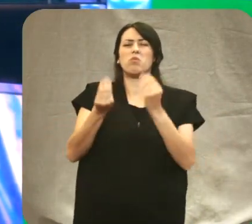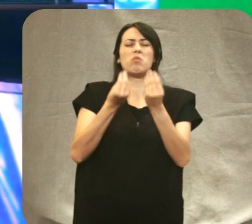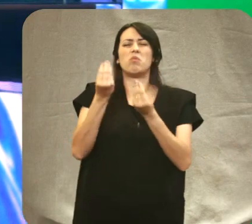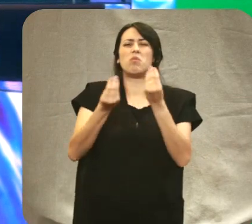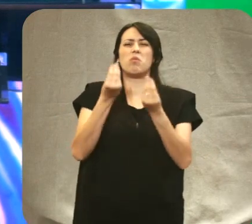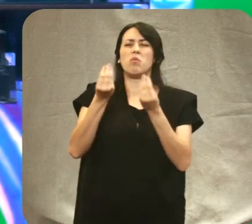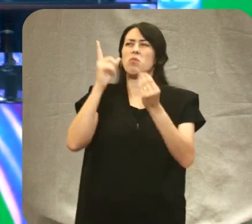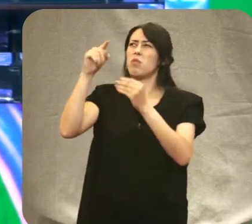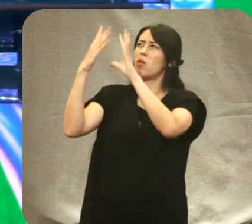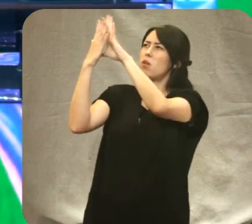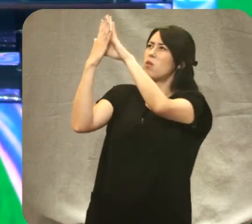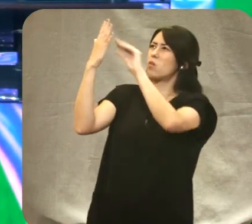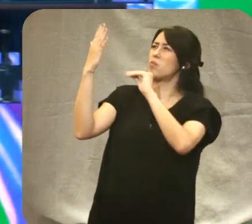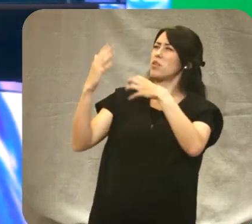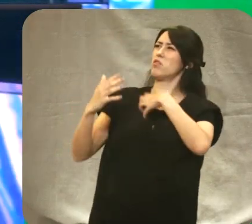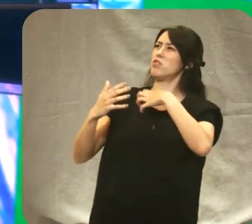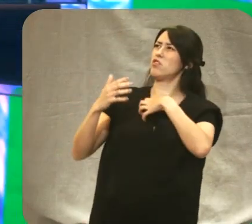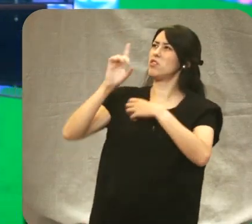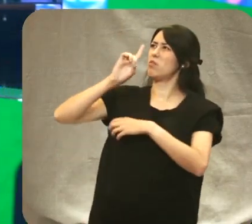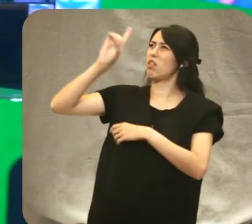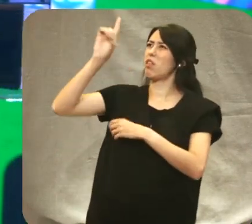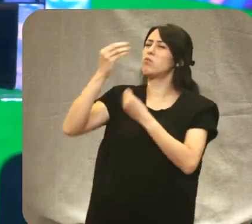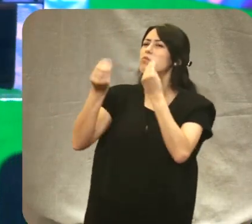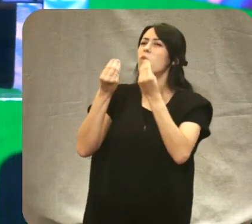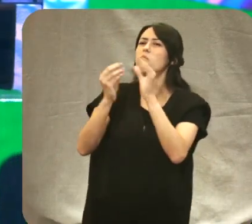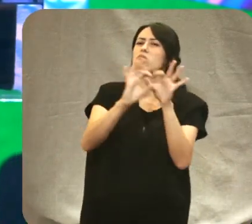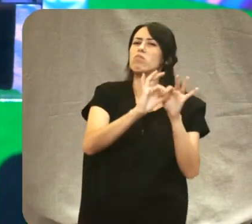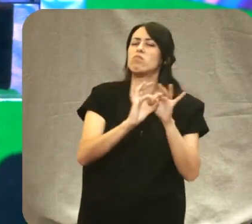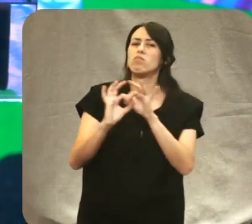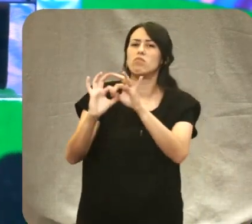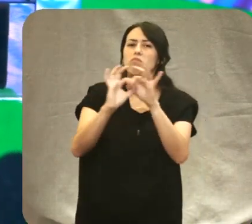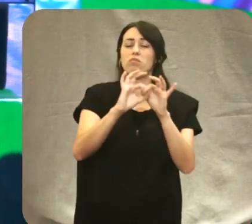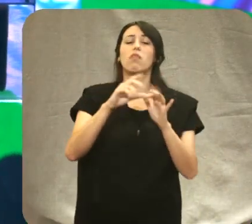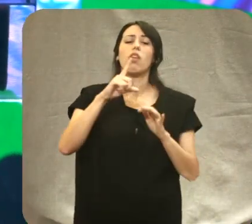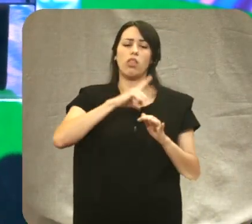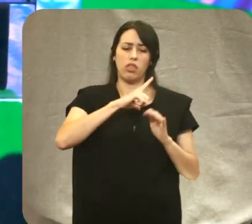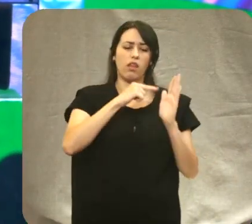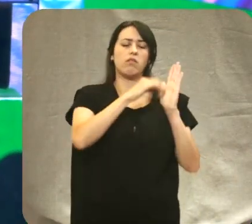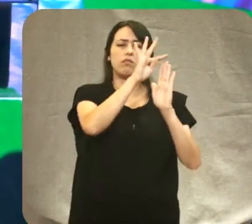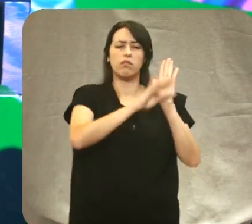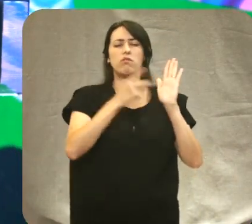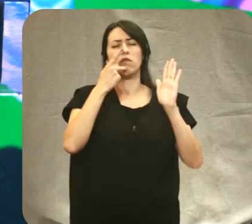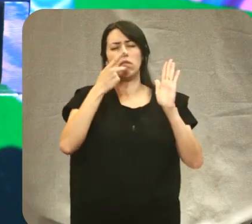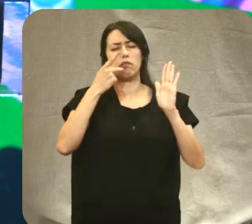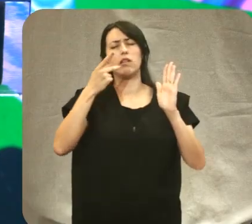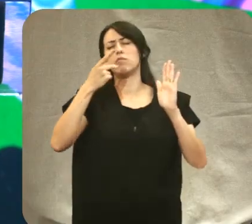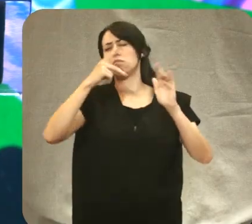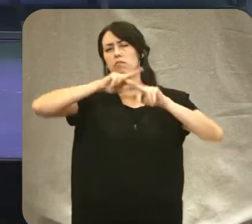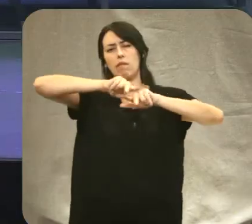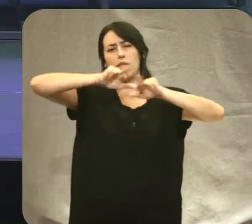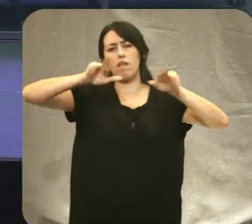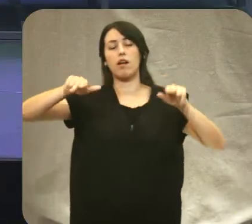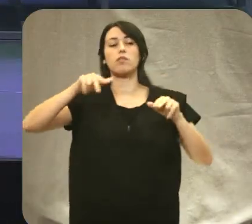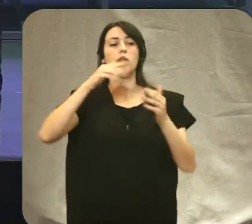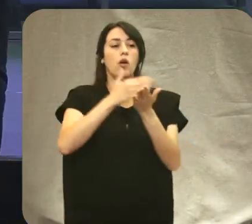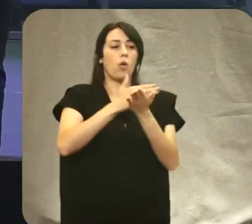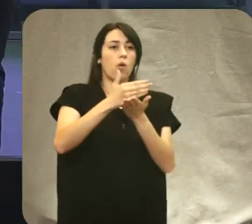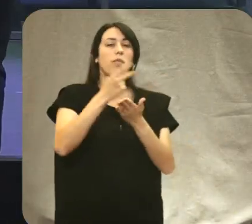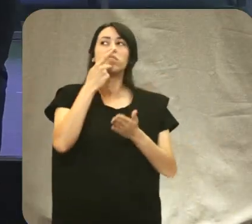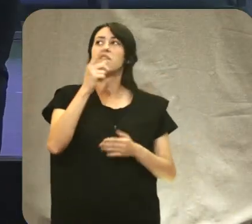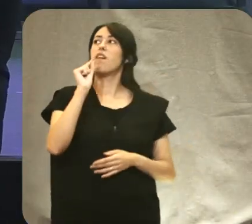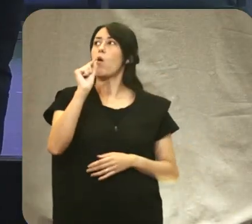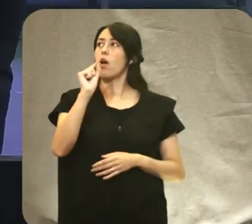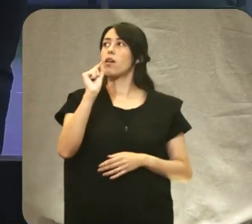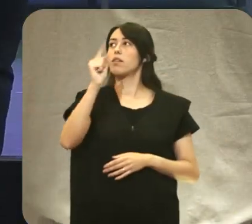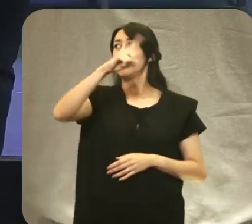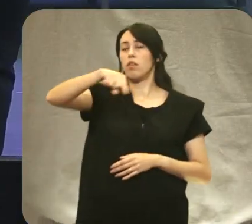de Deus de viver e que trazem unidade para a igreja. Ele vai falar de vários aqui. Ele começa dizendo: sejam